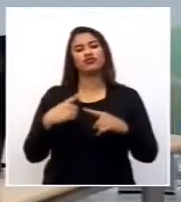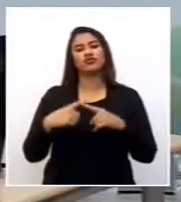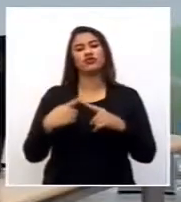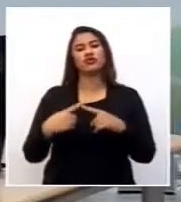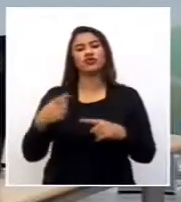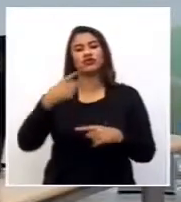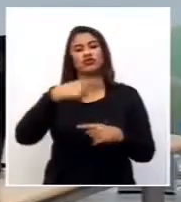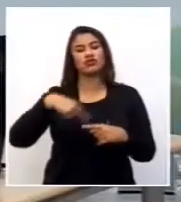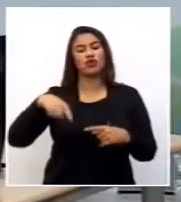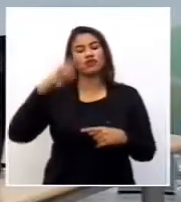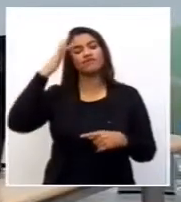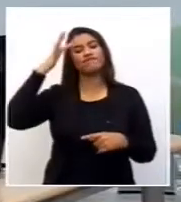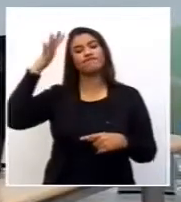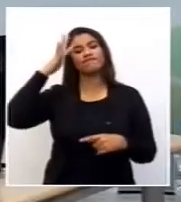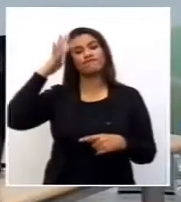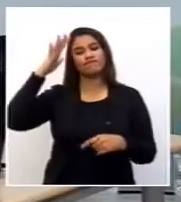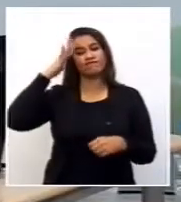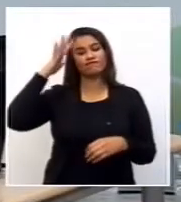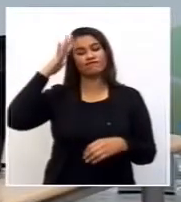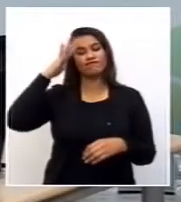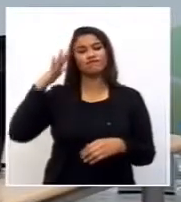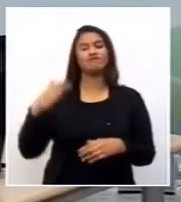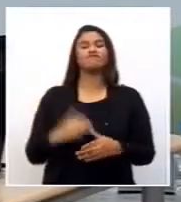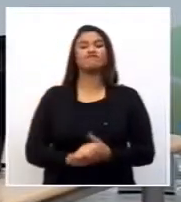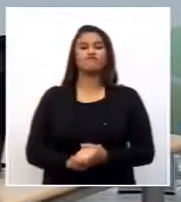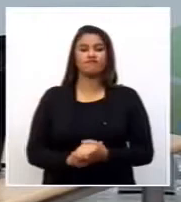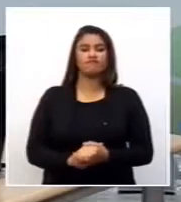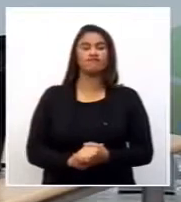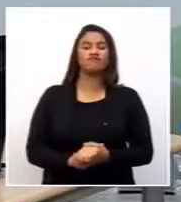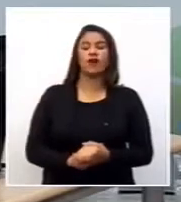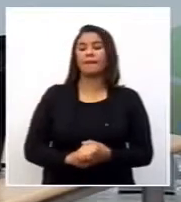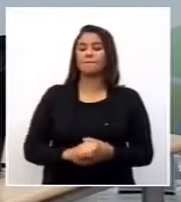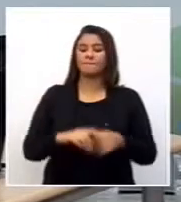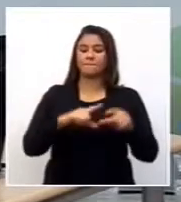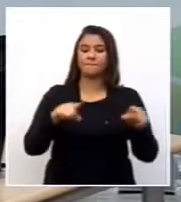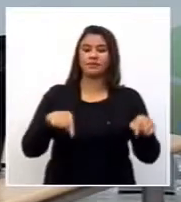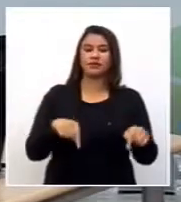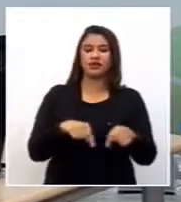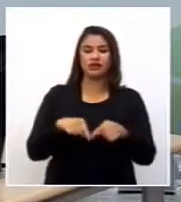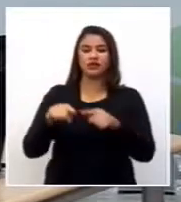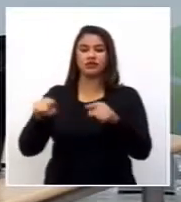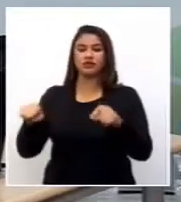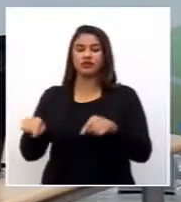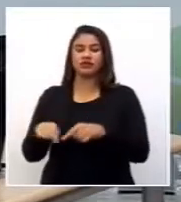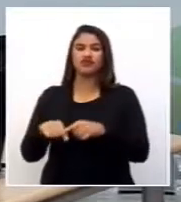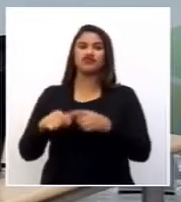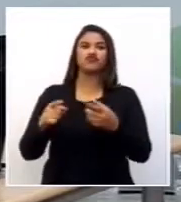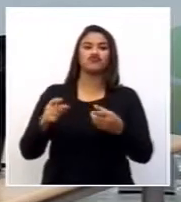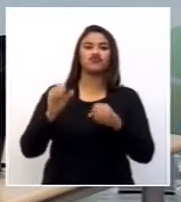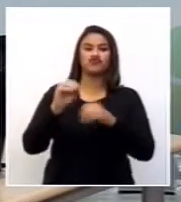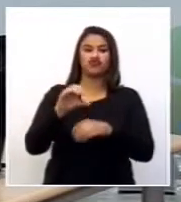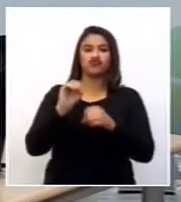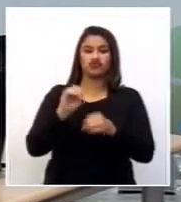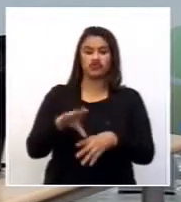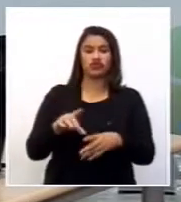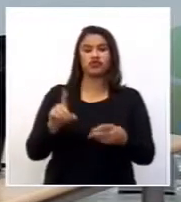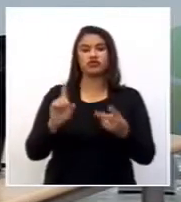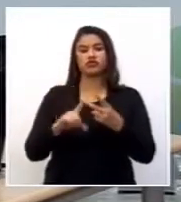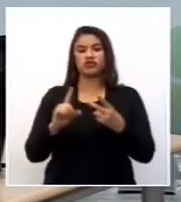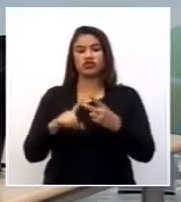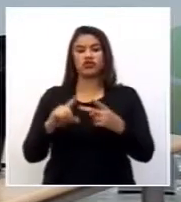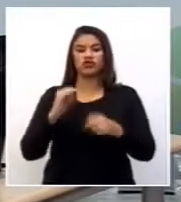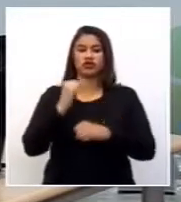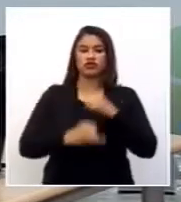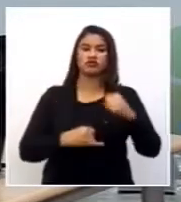vamos refletir sobre essas considerações de ambiente de aprendizagem, né, salas virtuais, os ambientes convencionais.